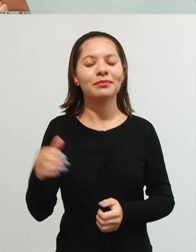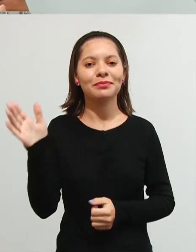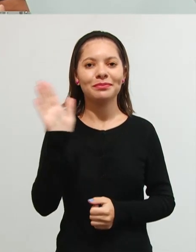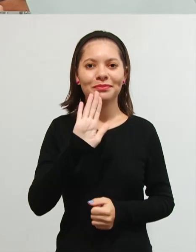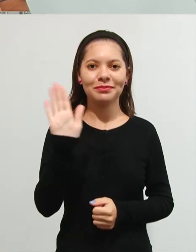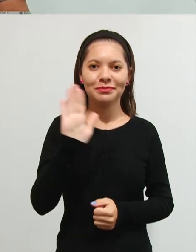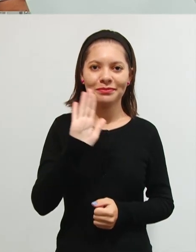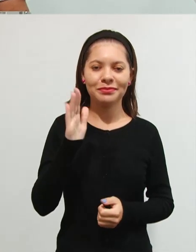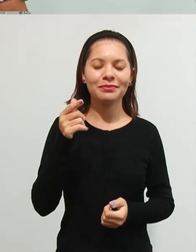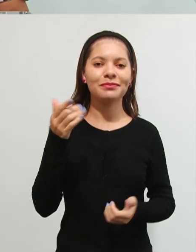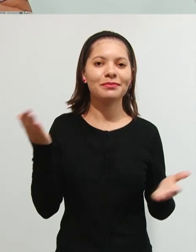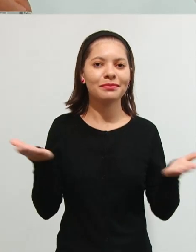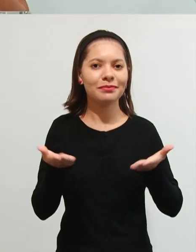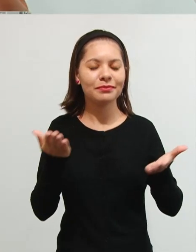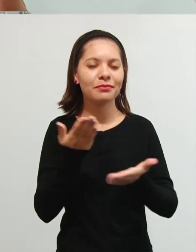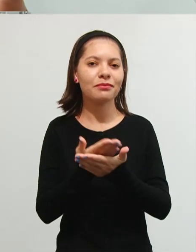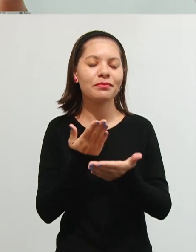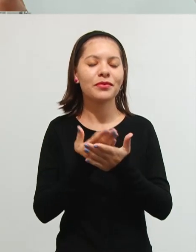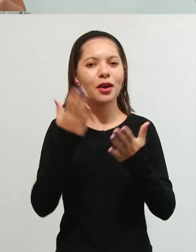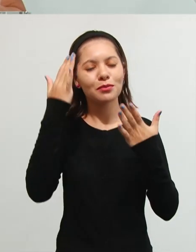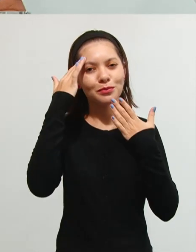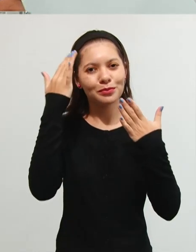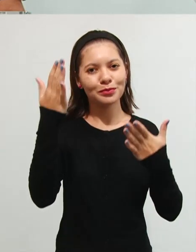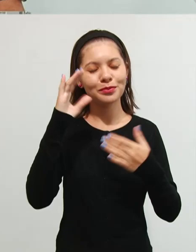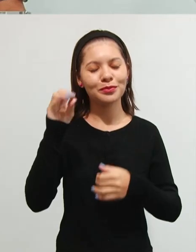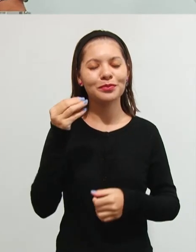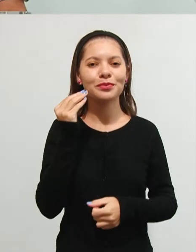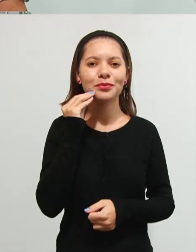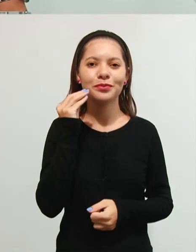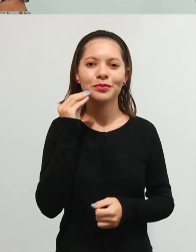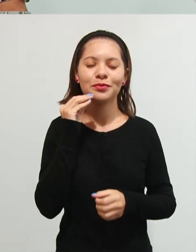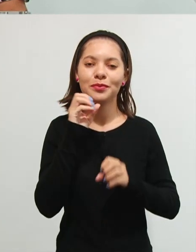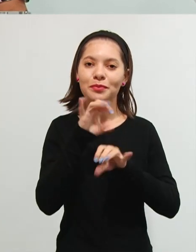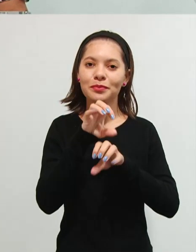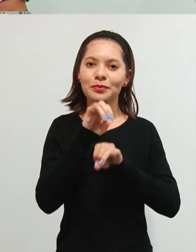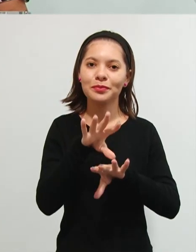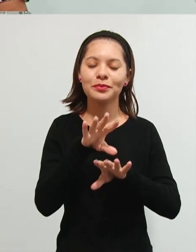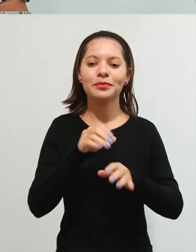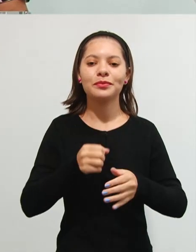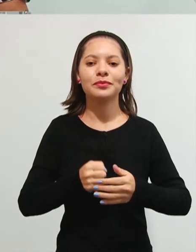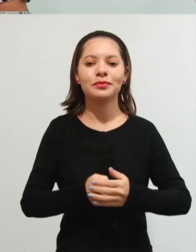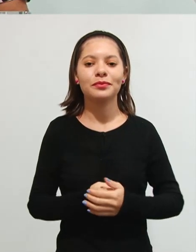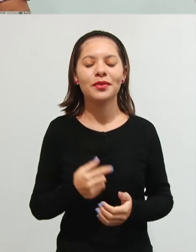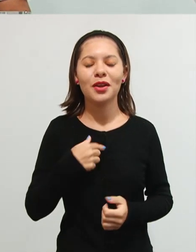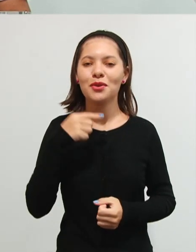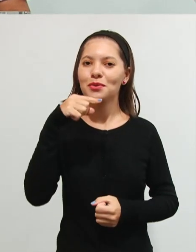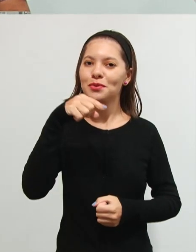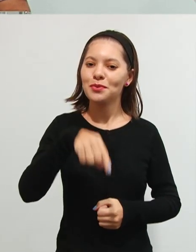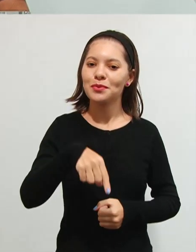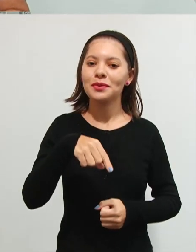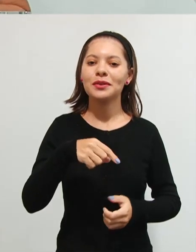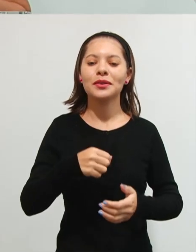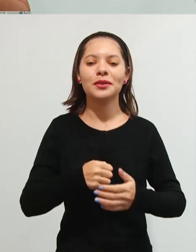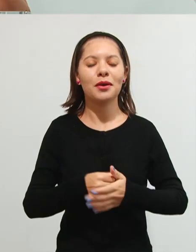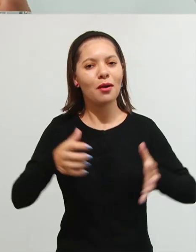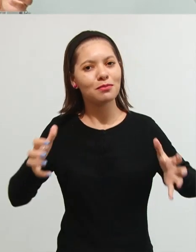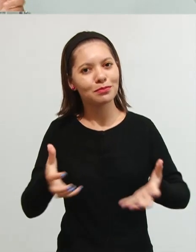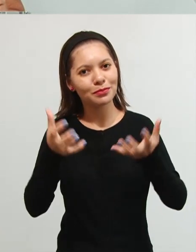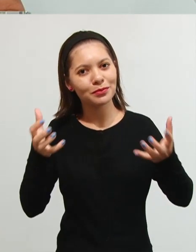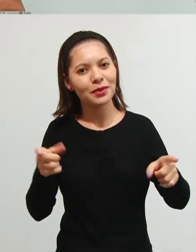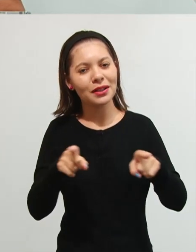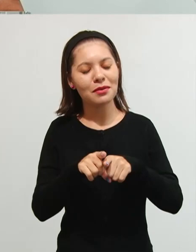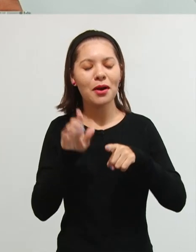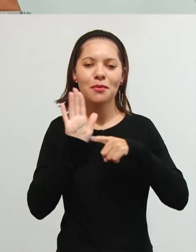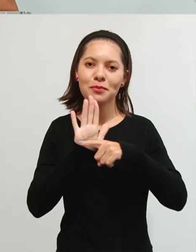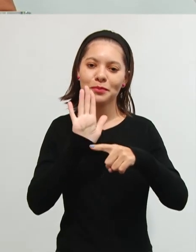despeço da aula de hoje, agradecendo a você a oportunidade de compartilhar esse assunto. Estamos aqui para motivá-lo,